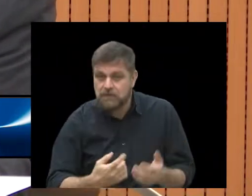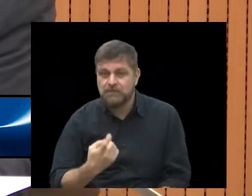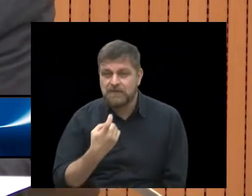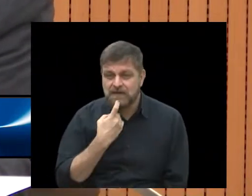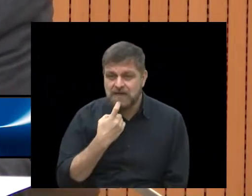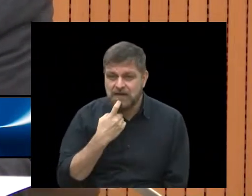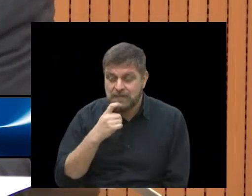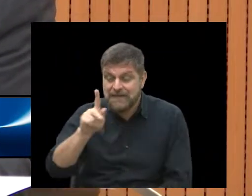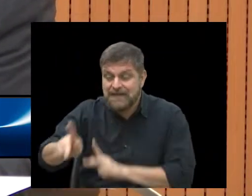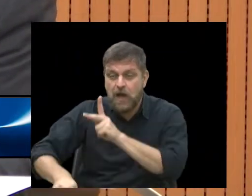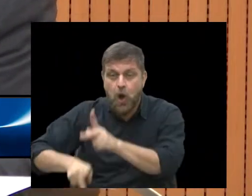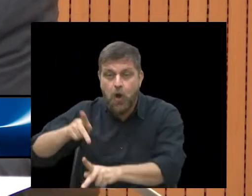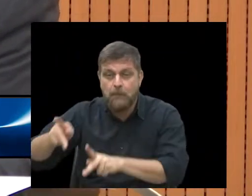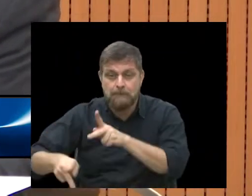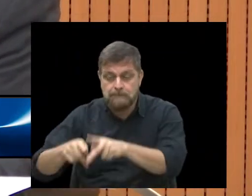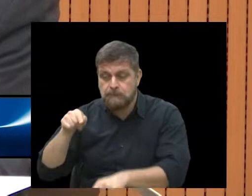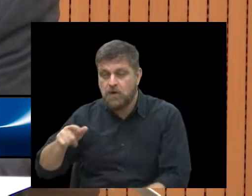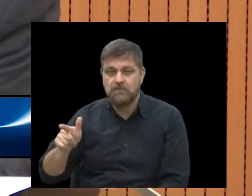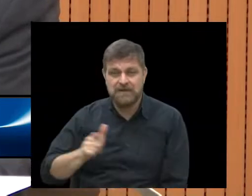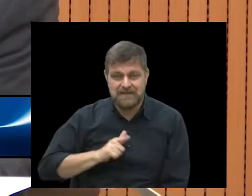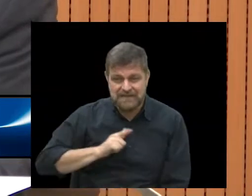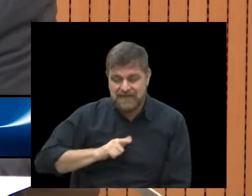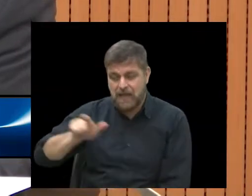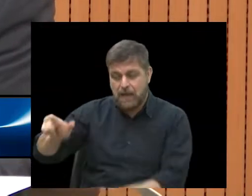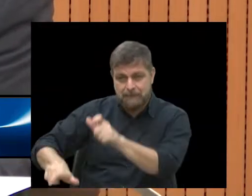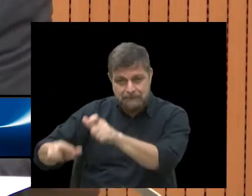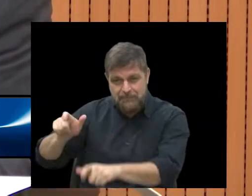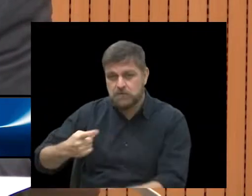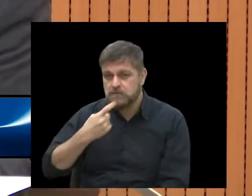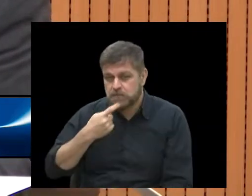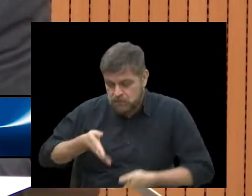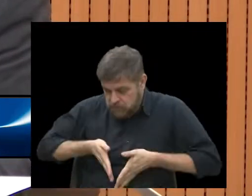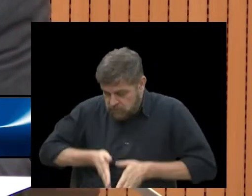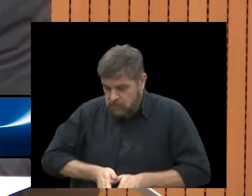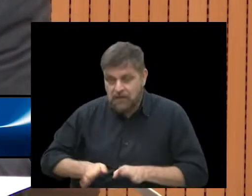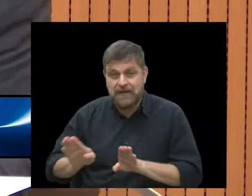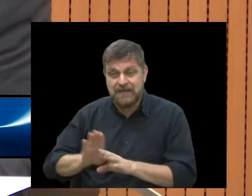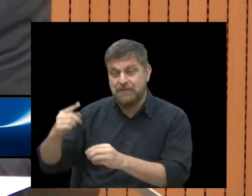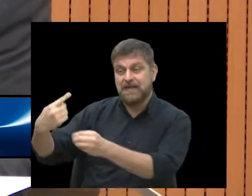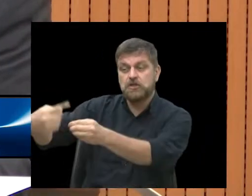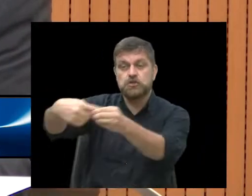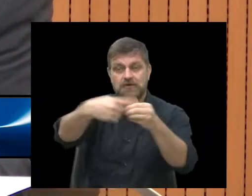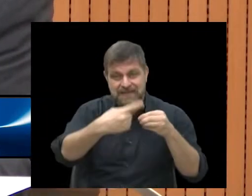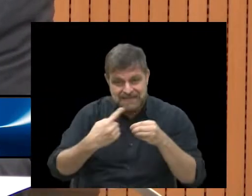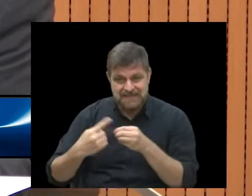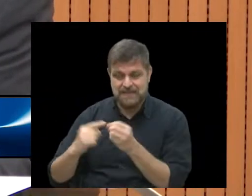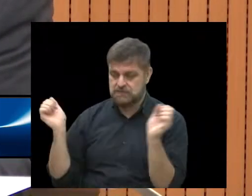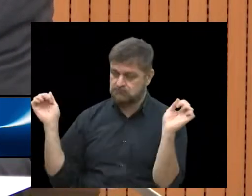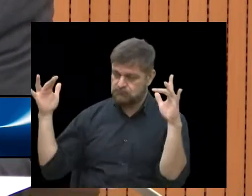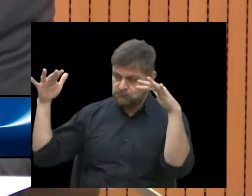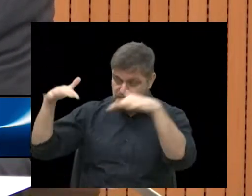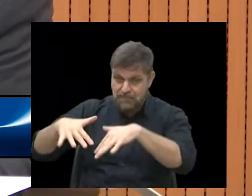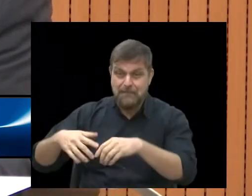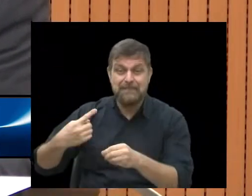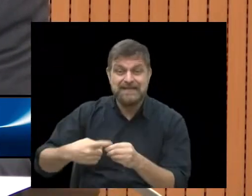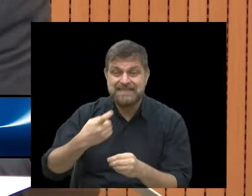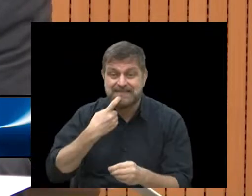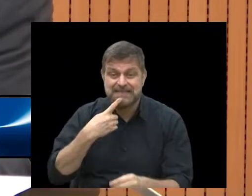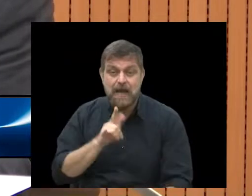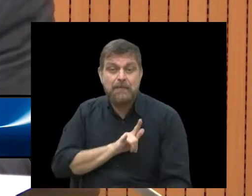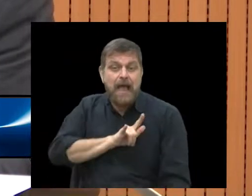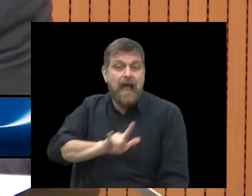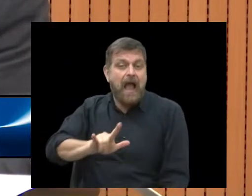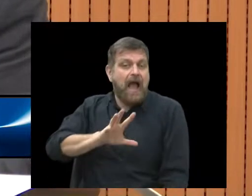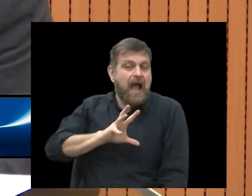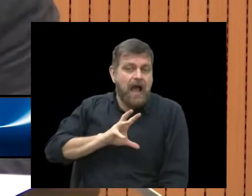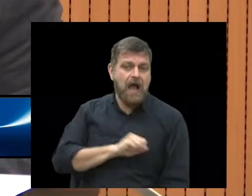do seu povo, que é composto por campineiros e naturais de outras cidades que amam e respeitam